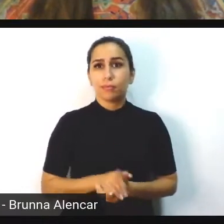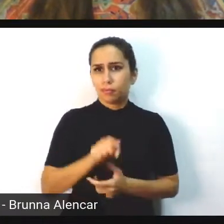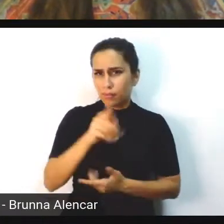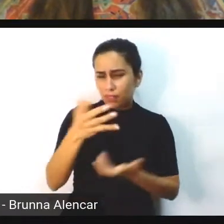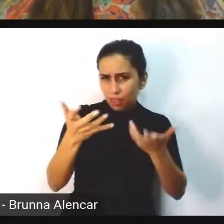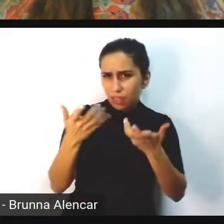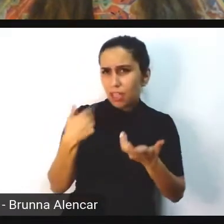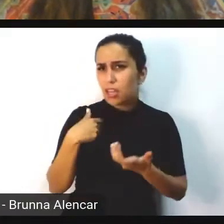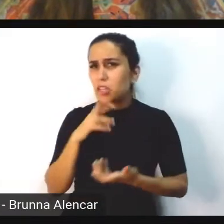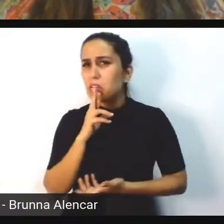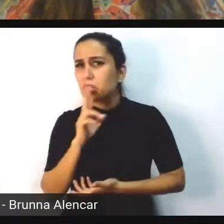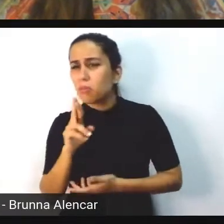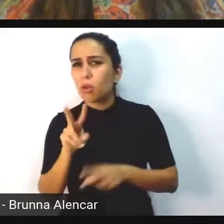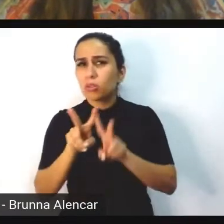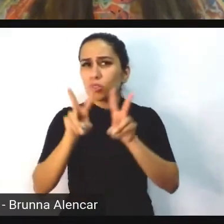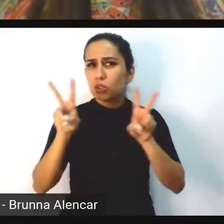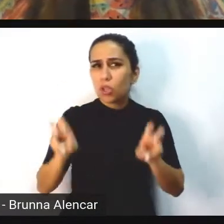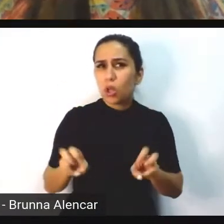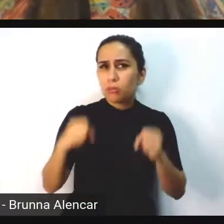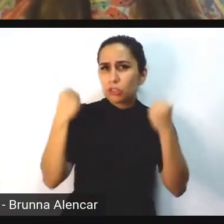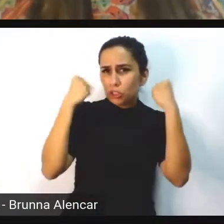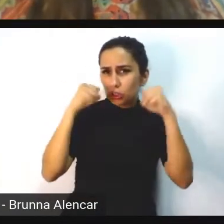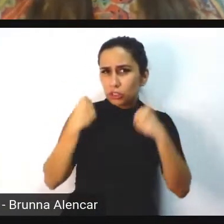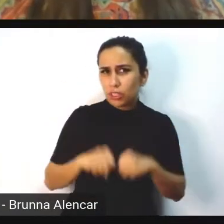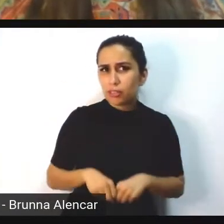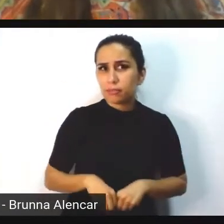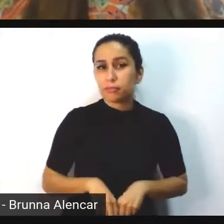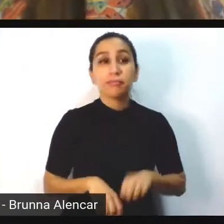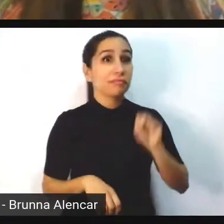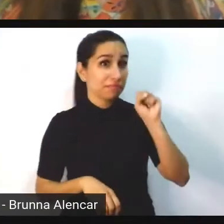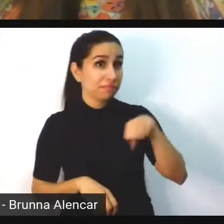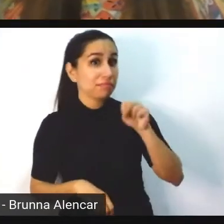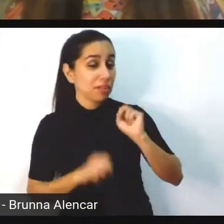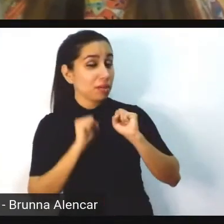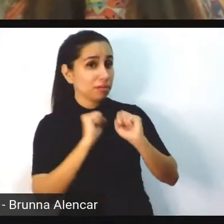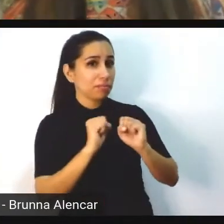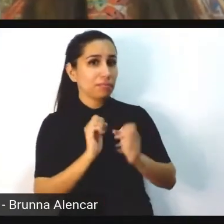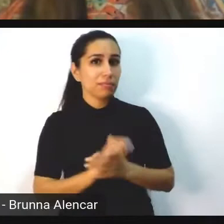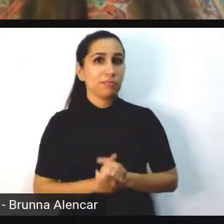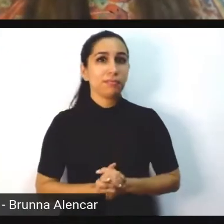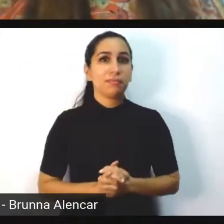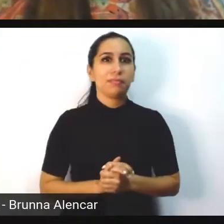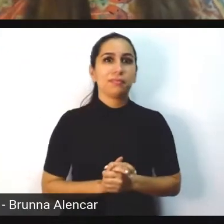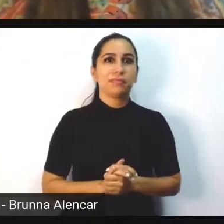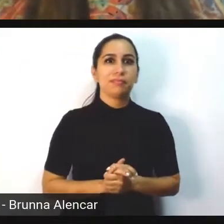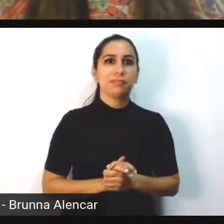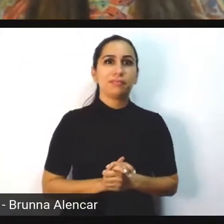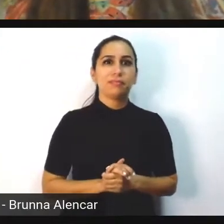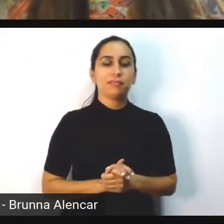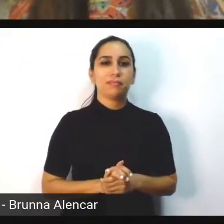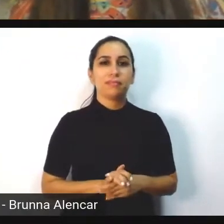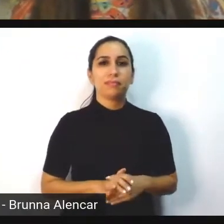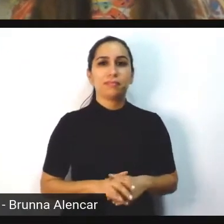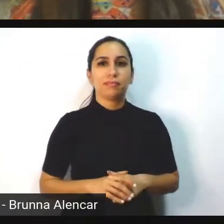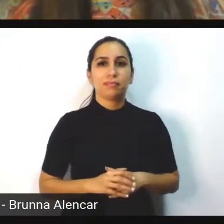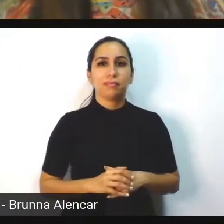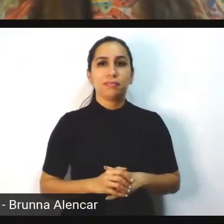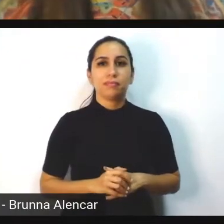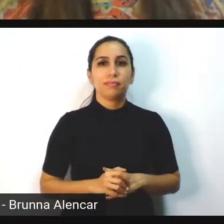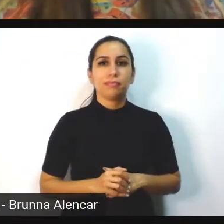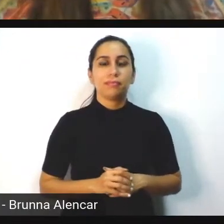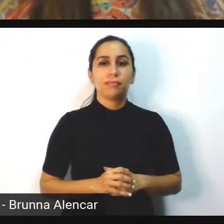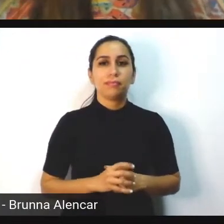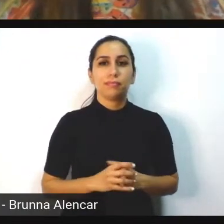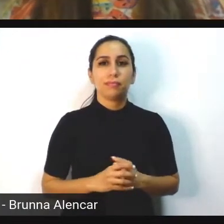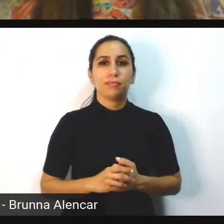Kelsey, sobre a ginástica corporal? Pode sim. Se você quiser responder. Se